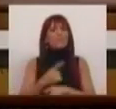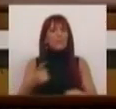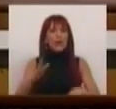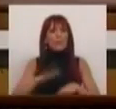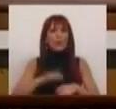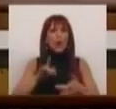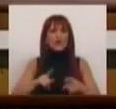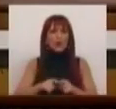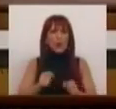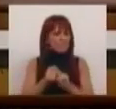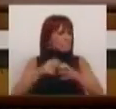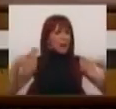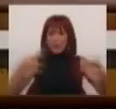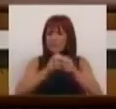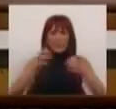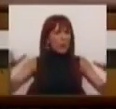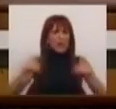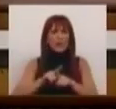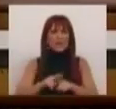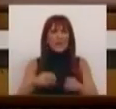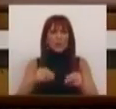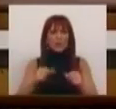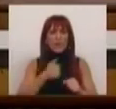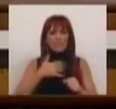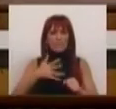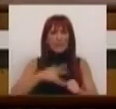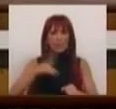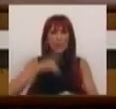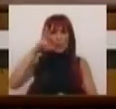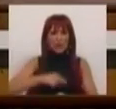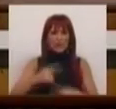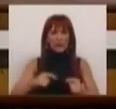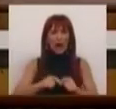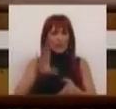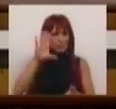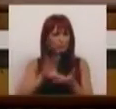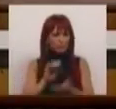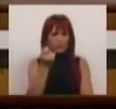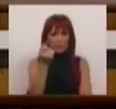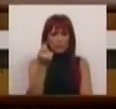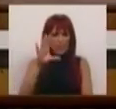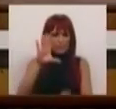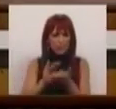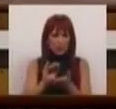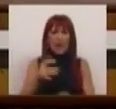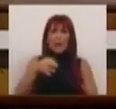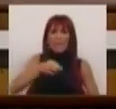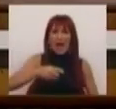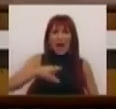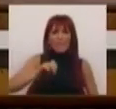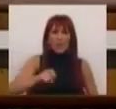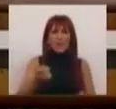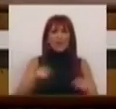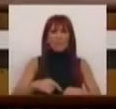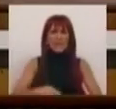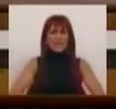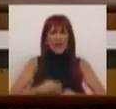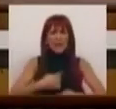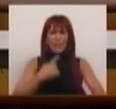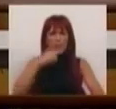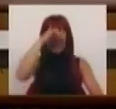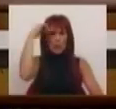a que a esmagadora maioria do tecido empresarial português está descapitalizado. As PMEs também sentem